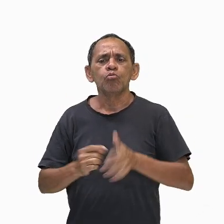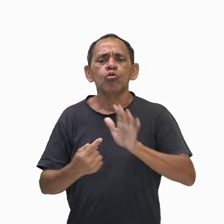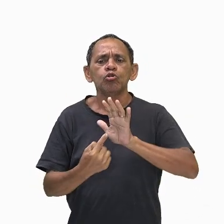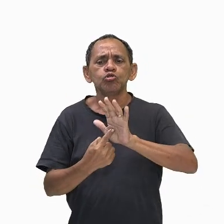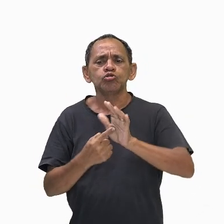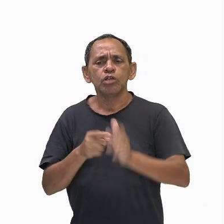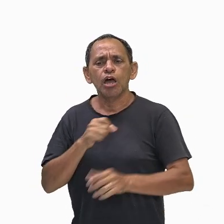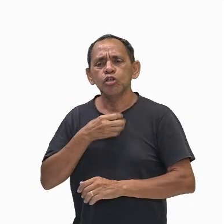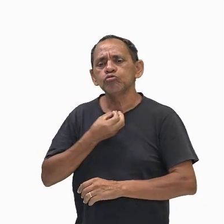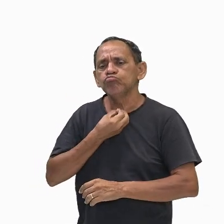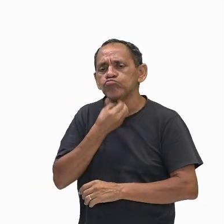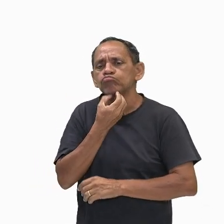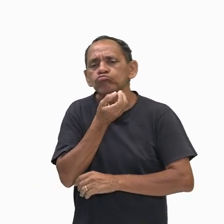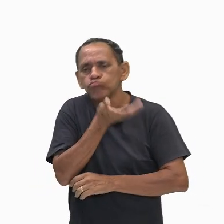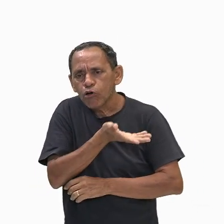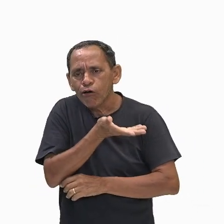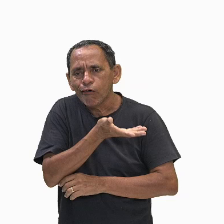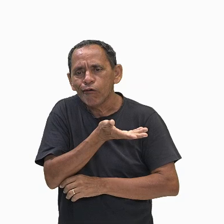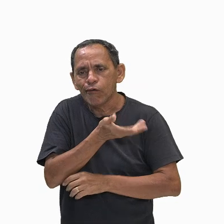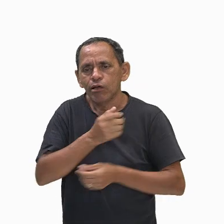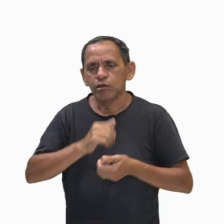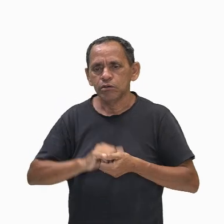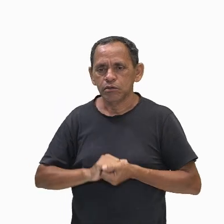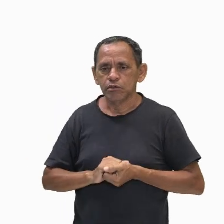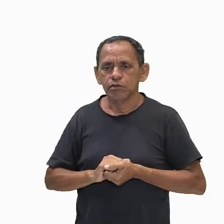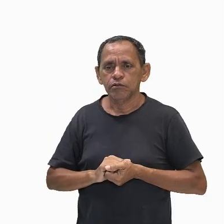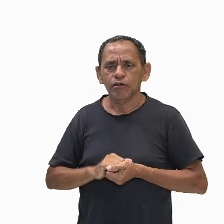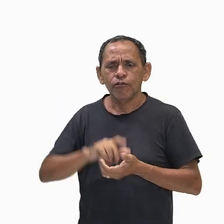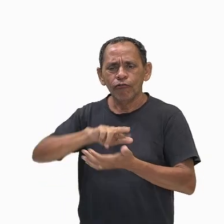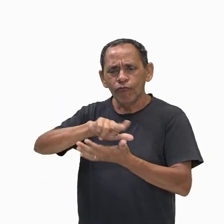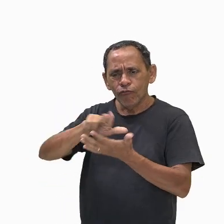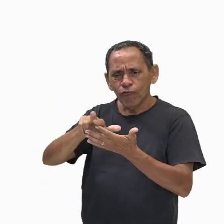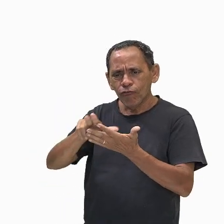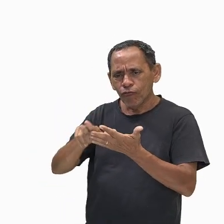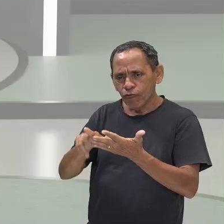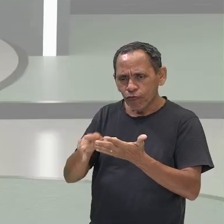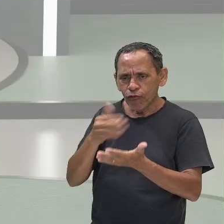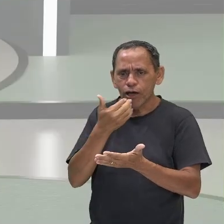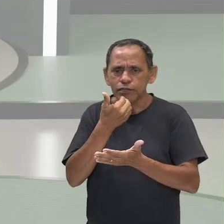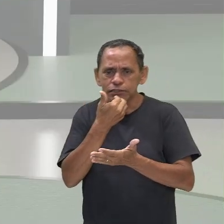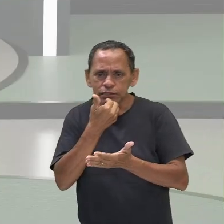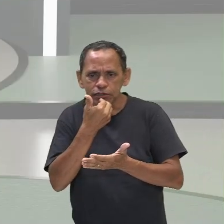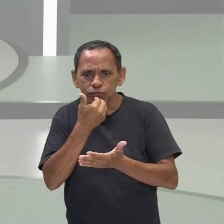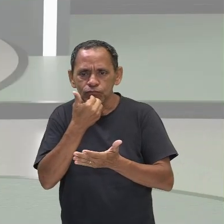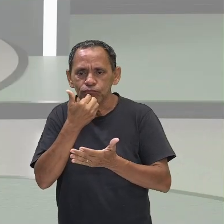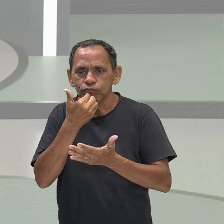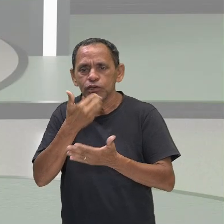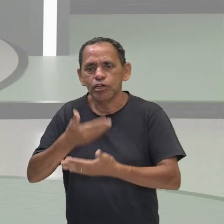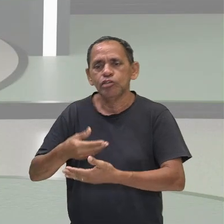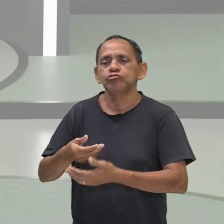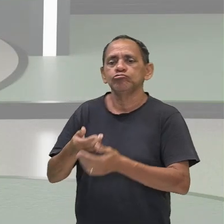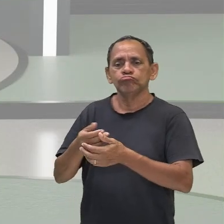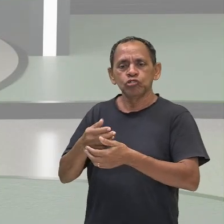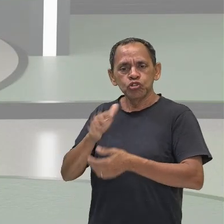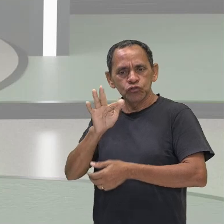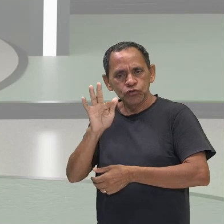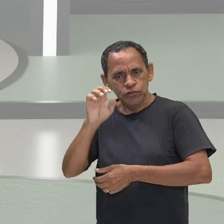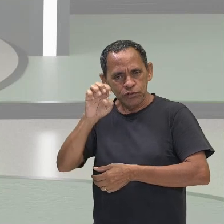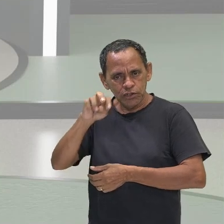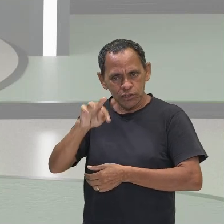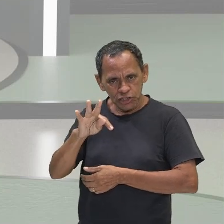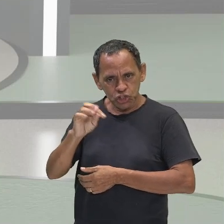de 50 e causou muitas malformações graves nos bebês. Então, para